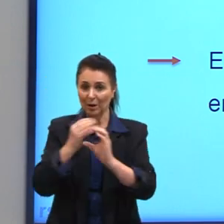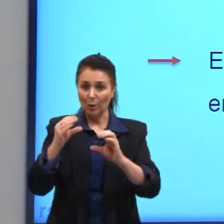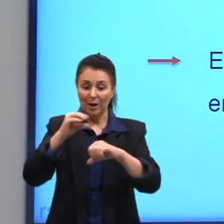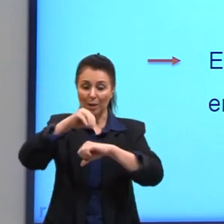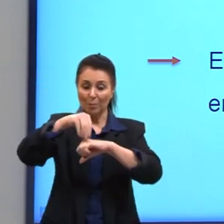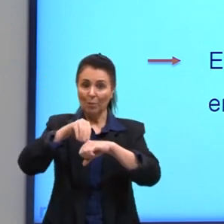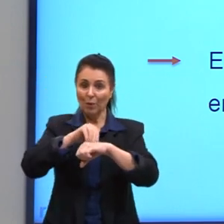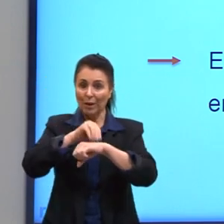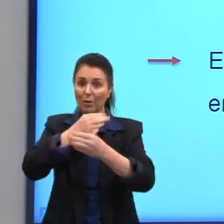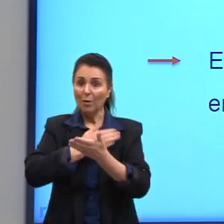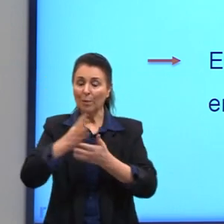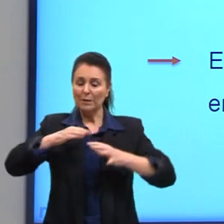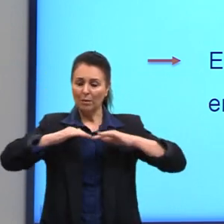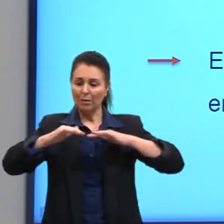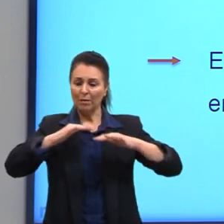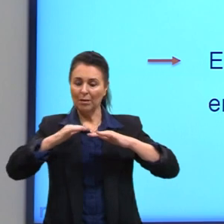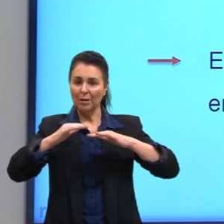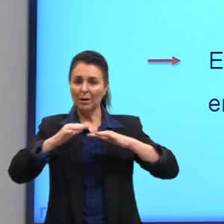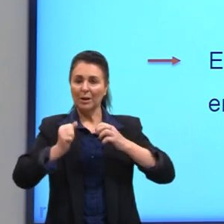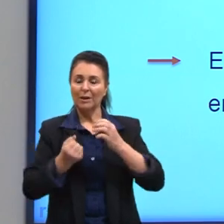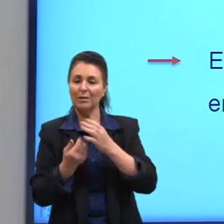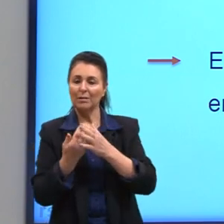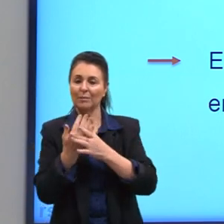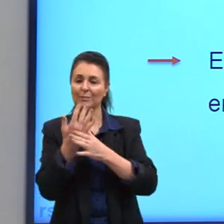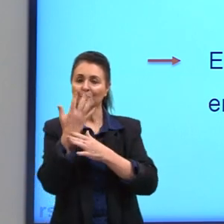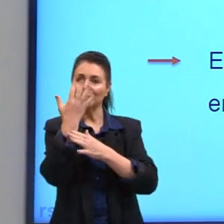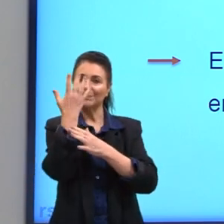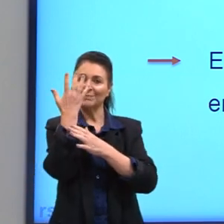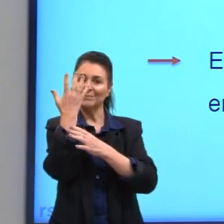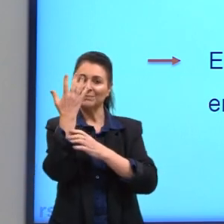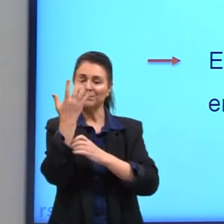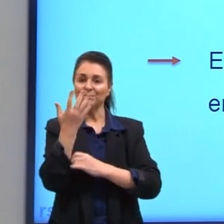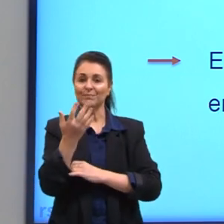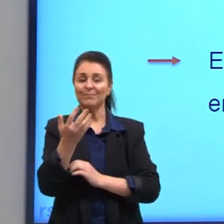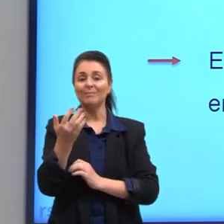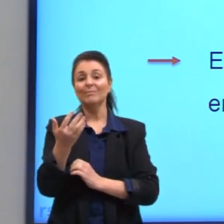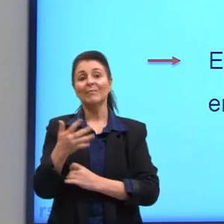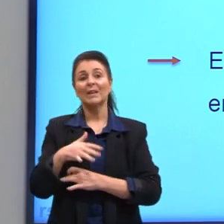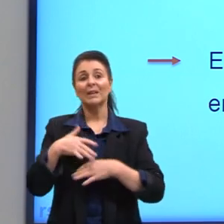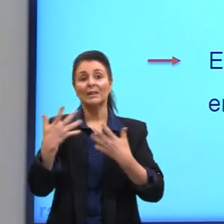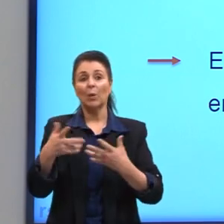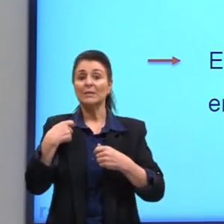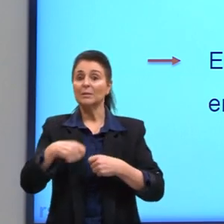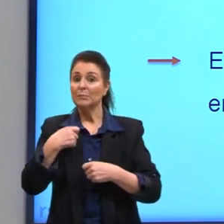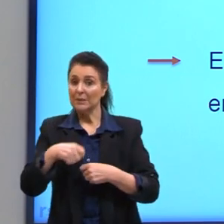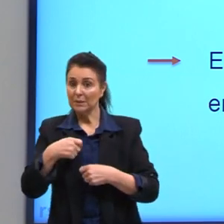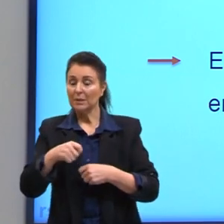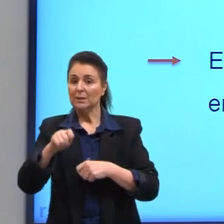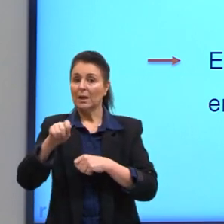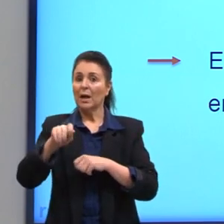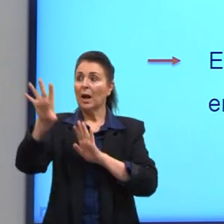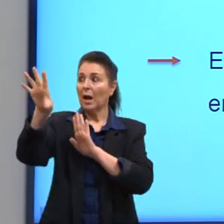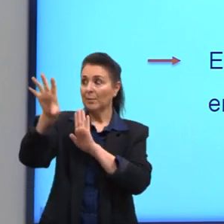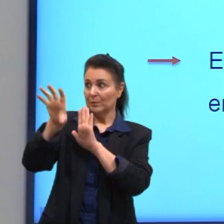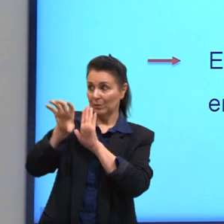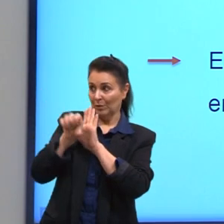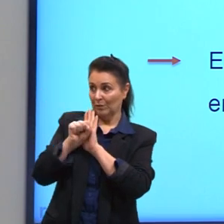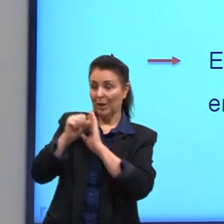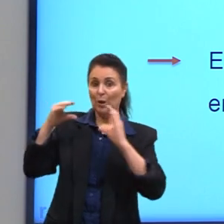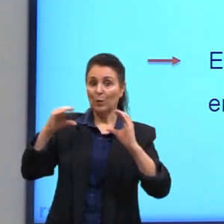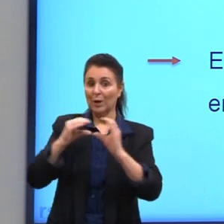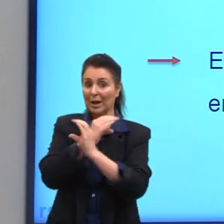e se agitem a vapor em na forma em vapor Então se precisa absorver calor do sol